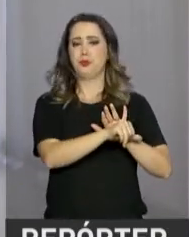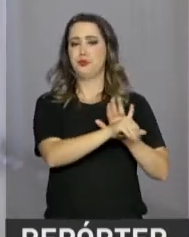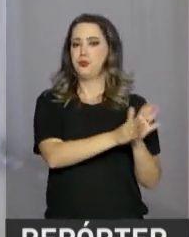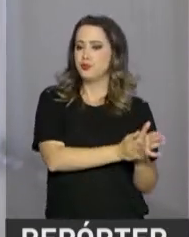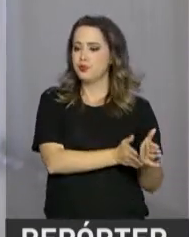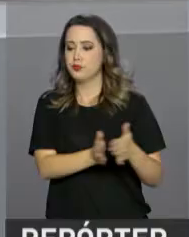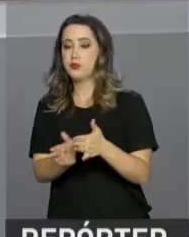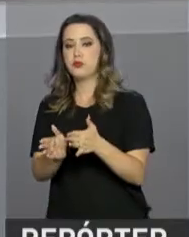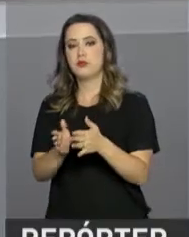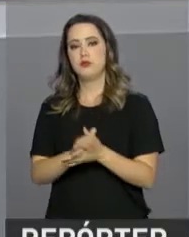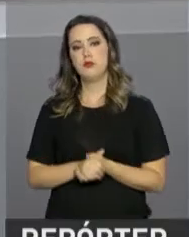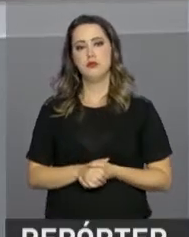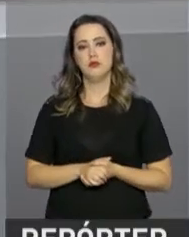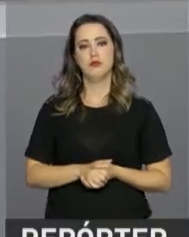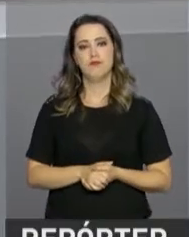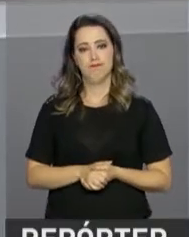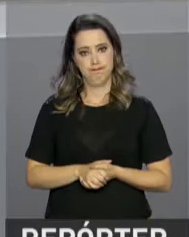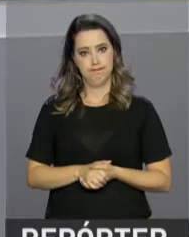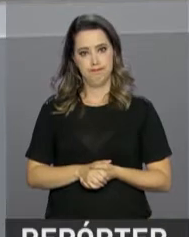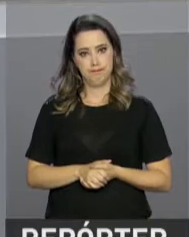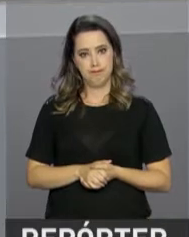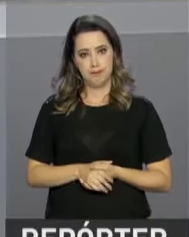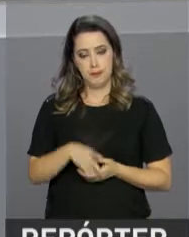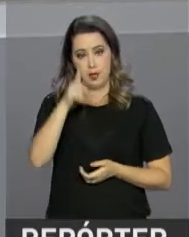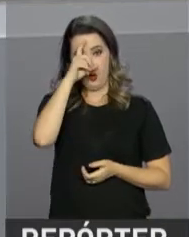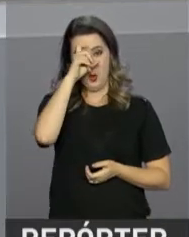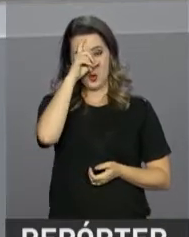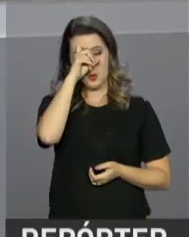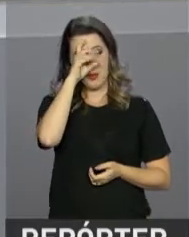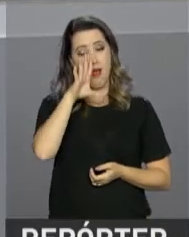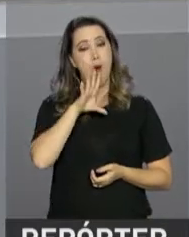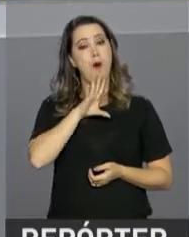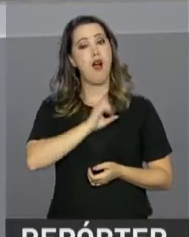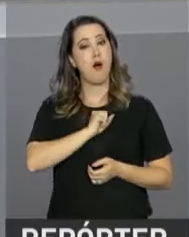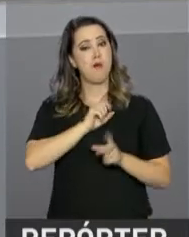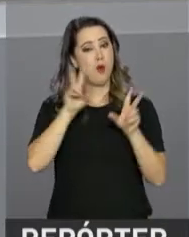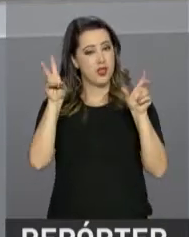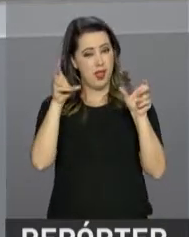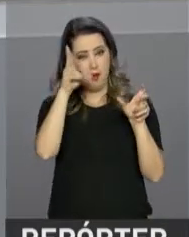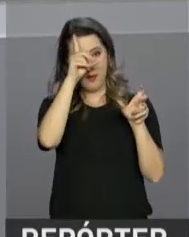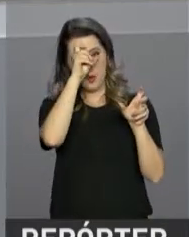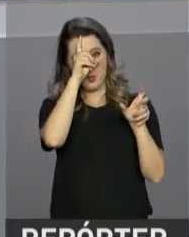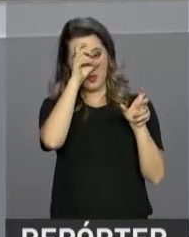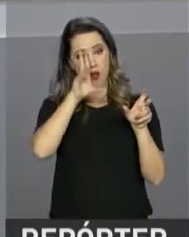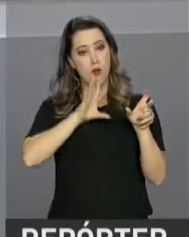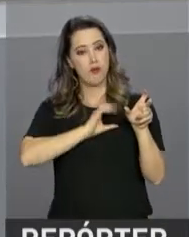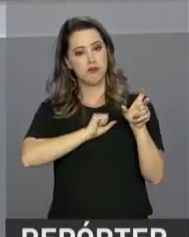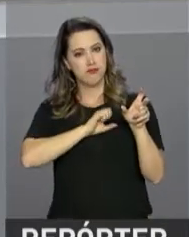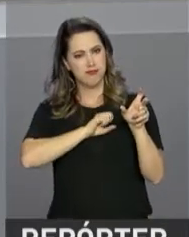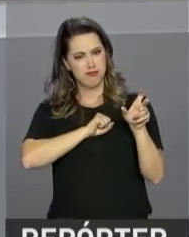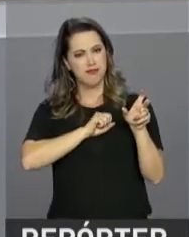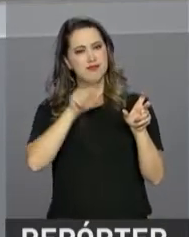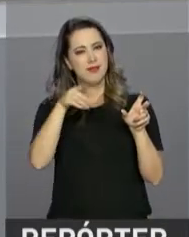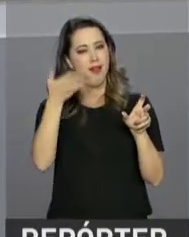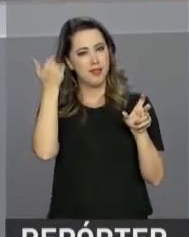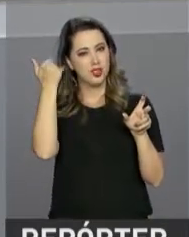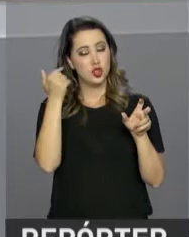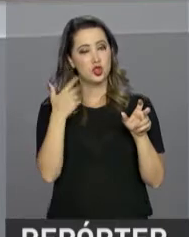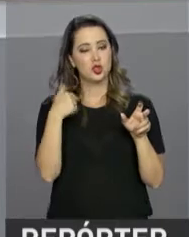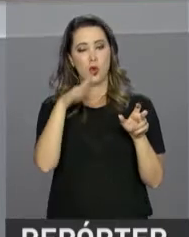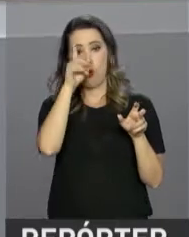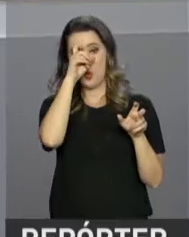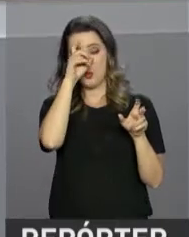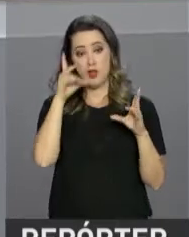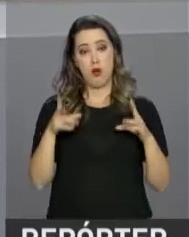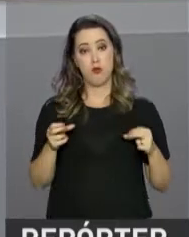da violência o hospital de amor antigo hospital do câncer de barretos no interior de são paulo inaugura uma nova unidade